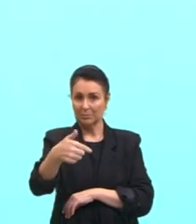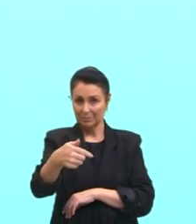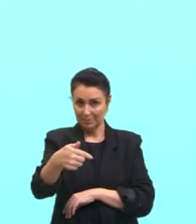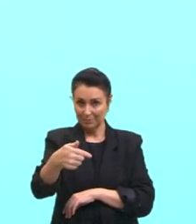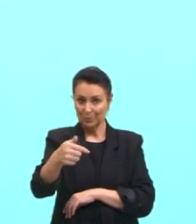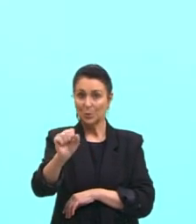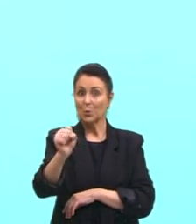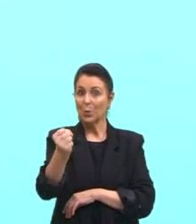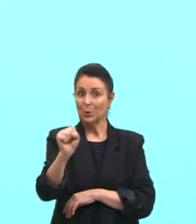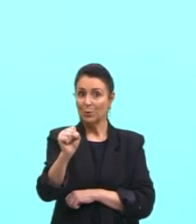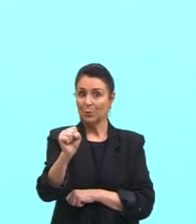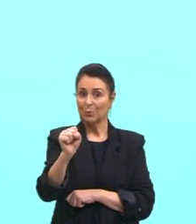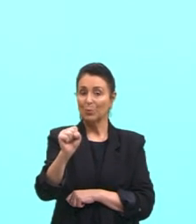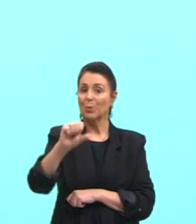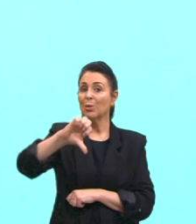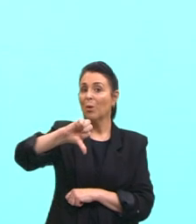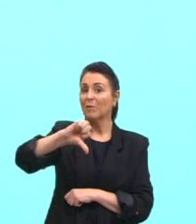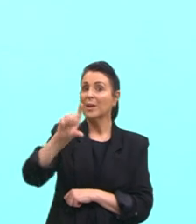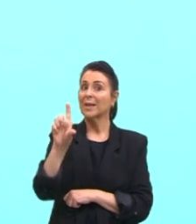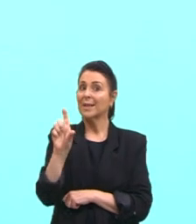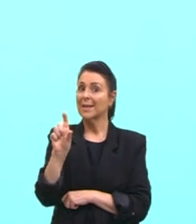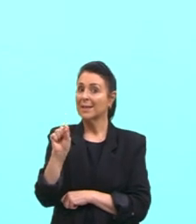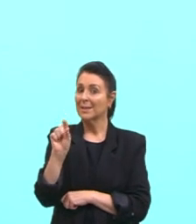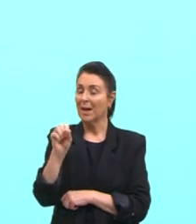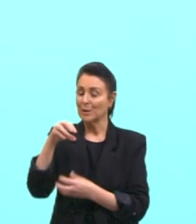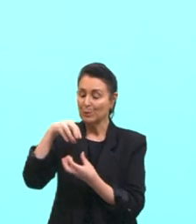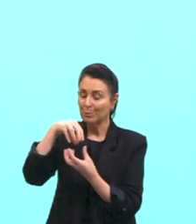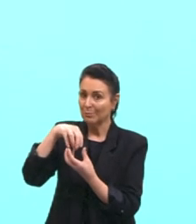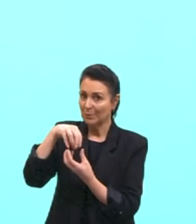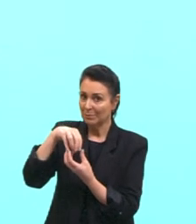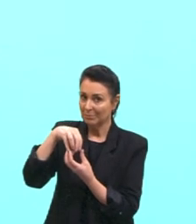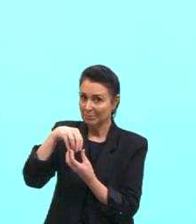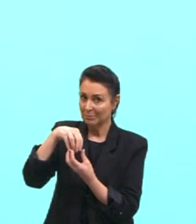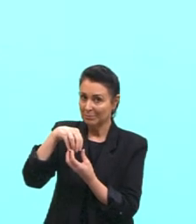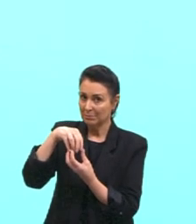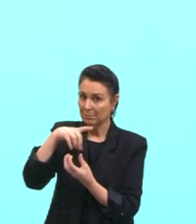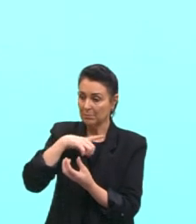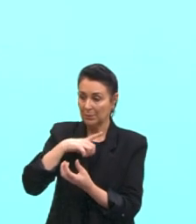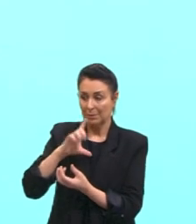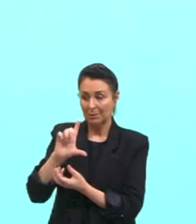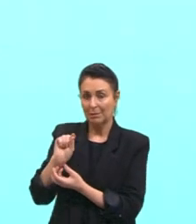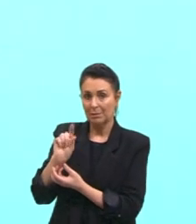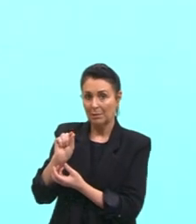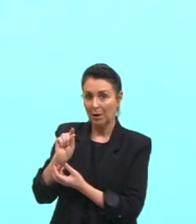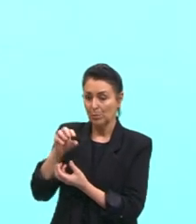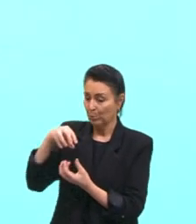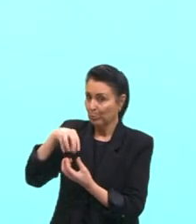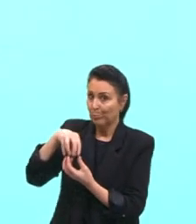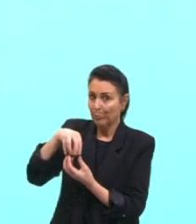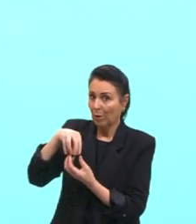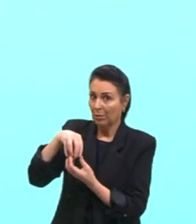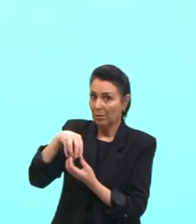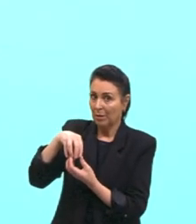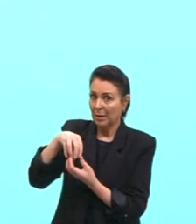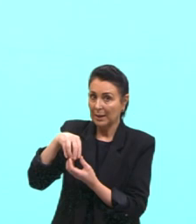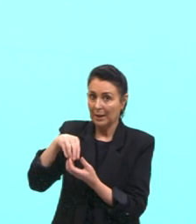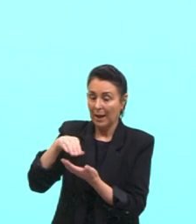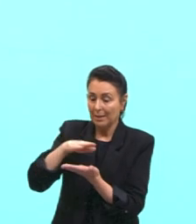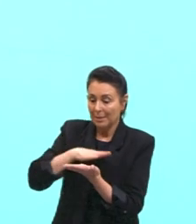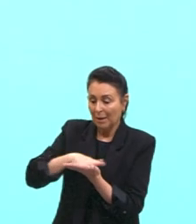7, 8, 9, 10. Temos 10 bolinhas na